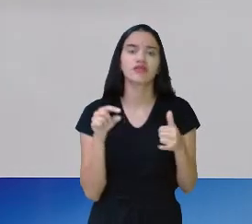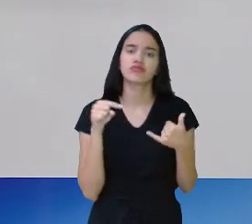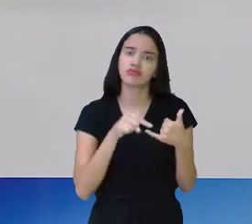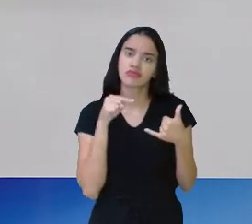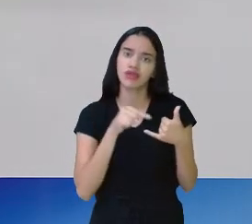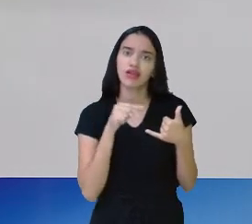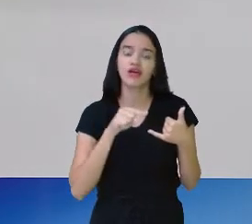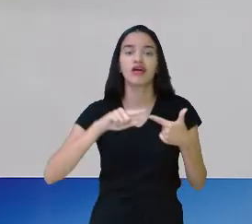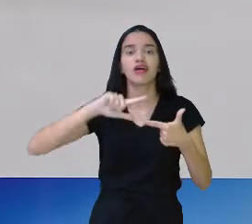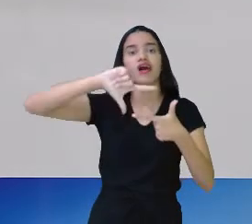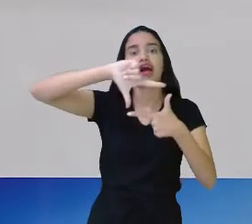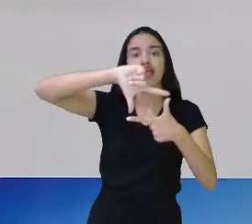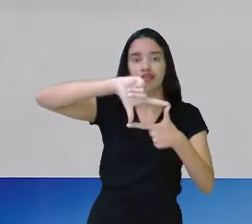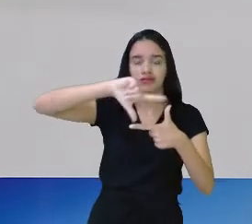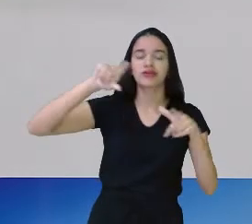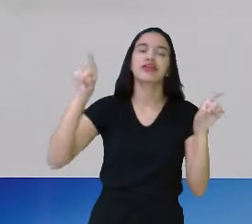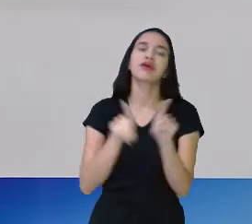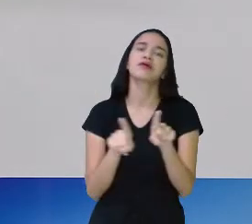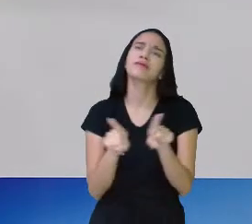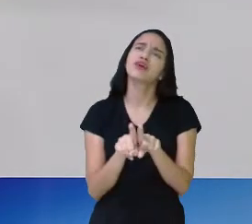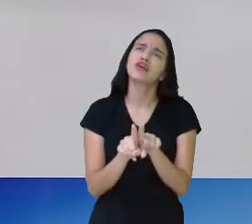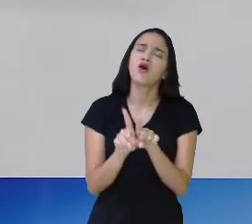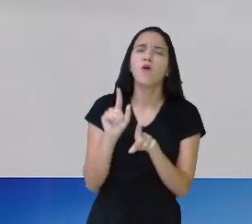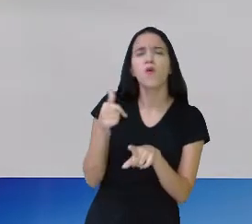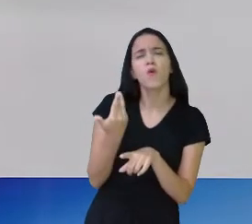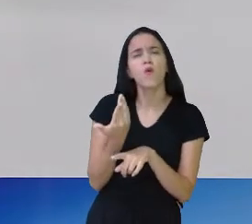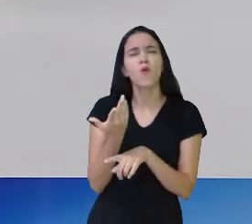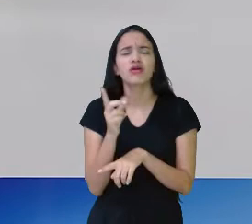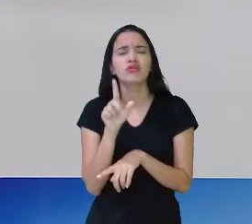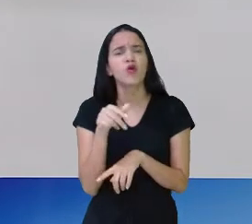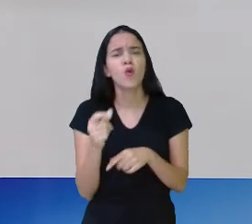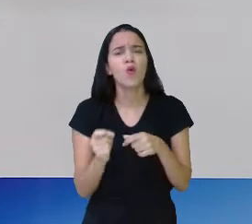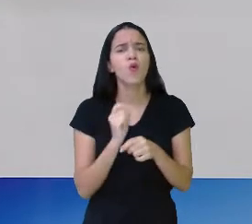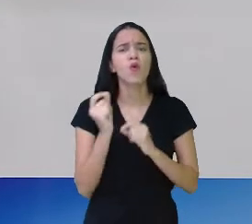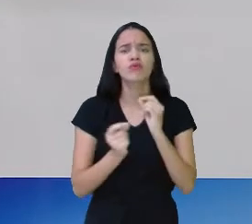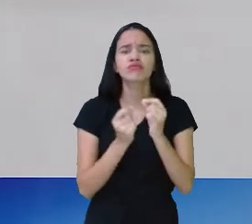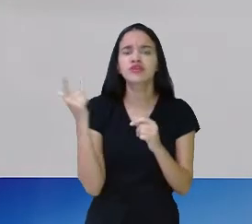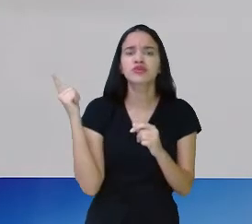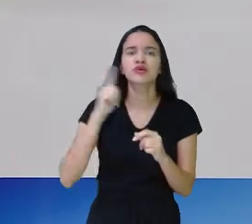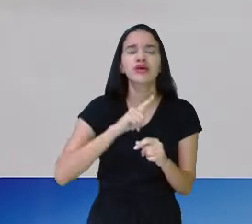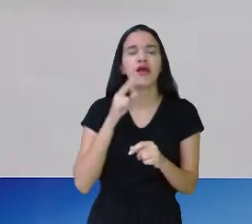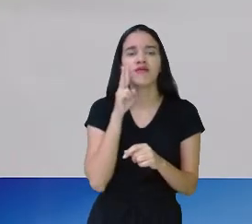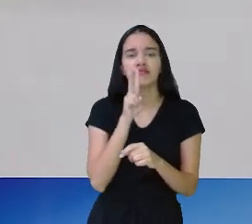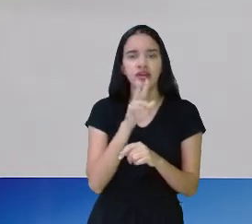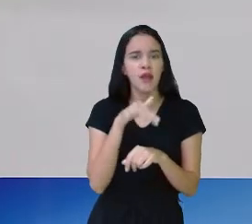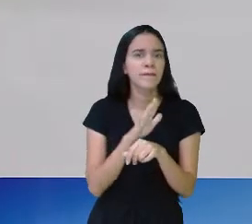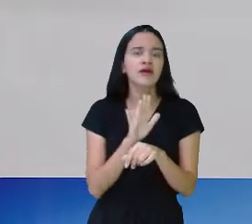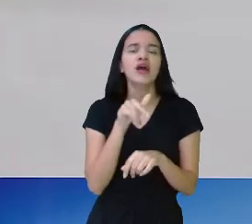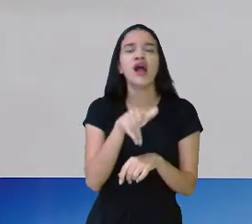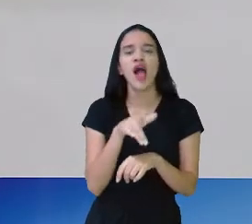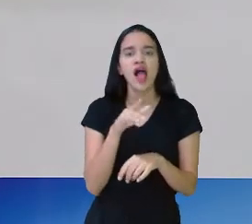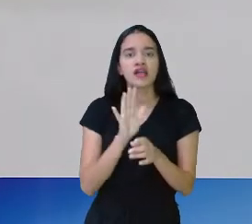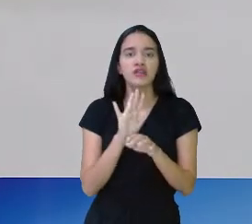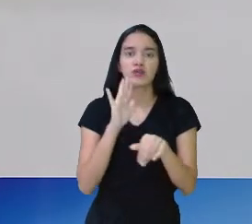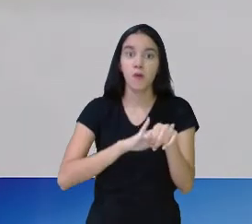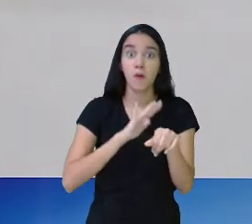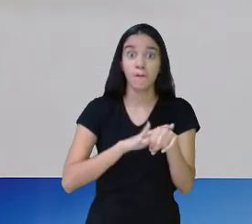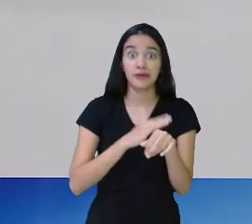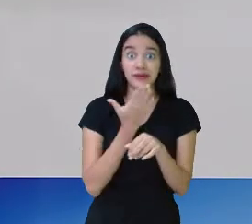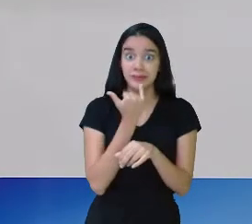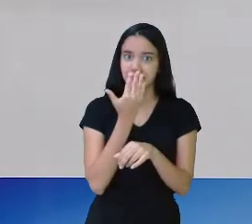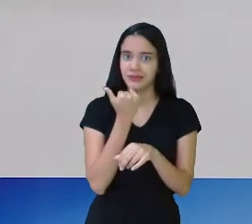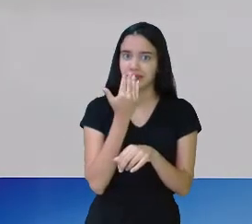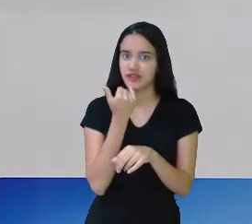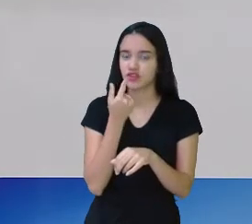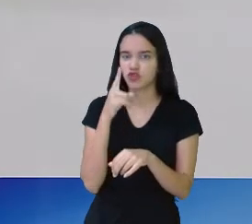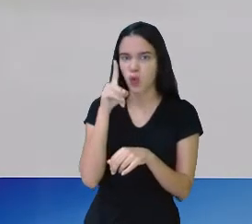formato retangular. Oxe, professora, e onde é que eu consigo ver mais? Já já, na hora da merenda, se for